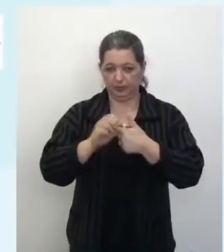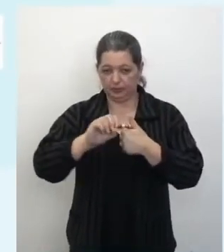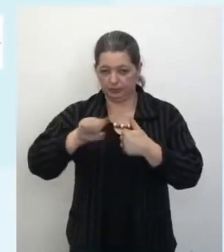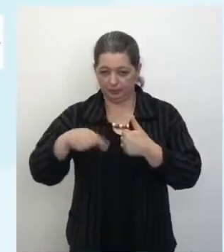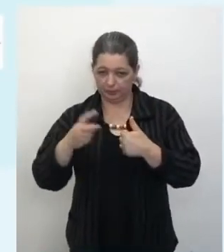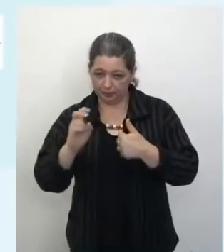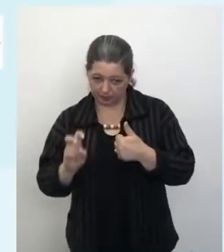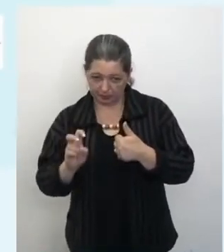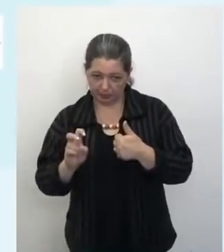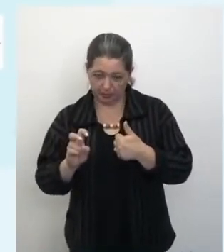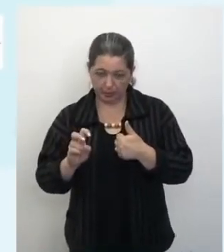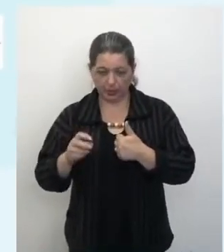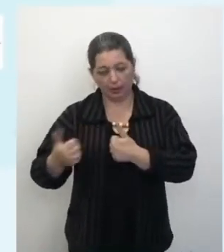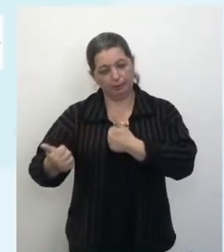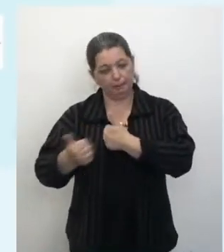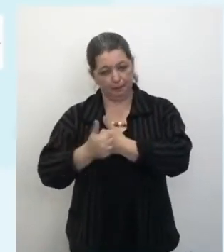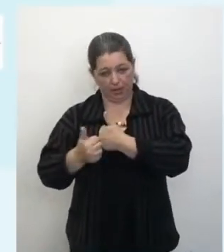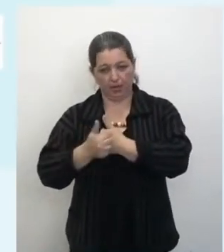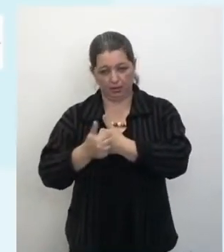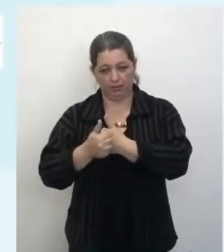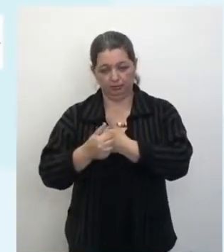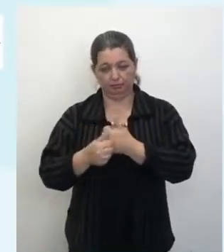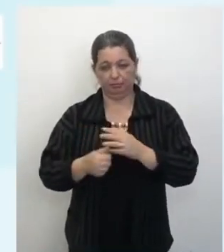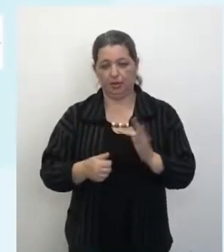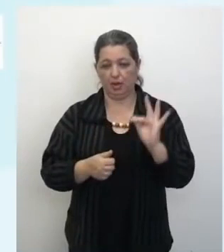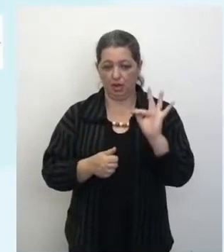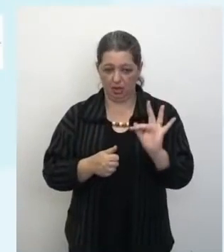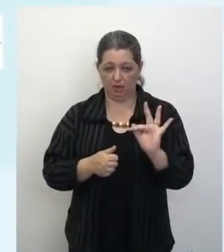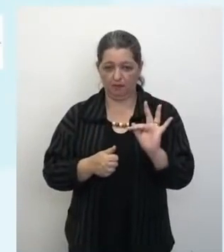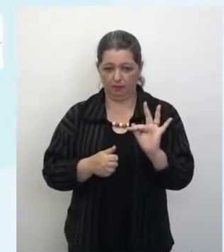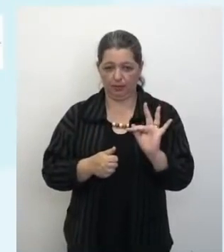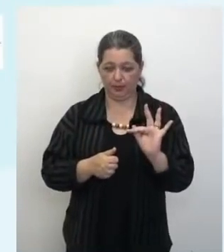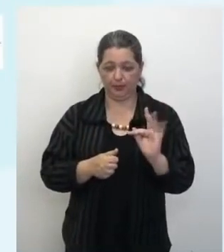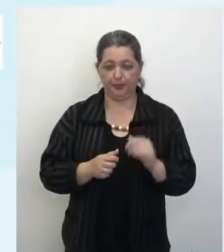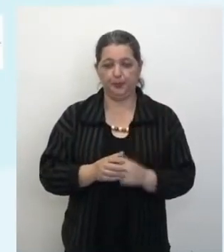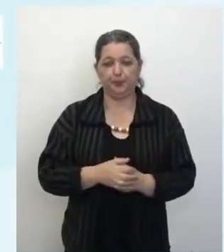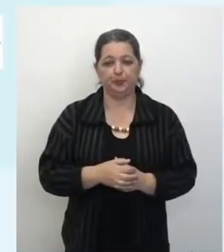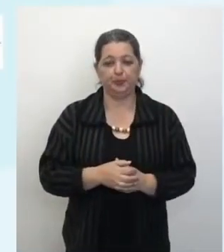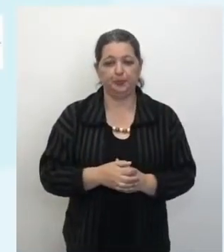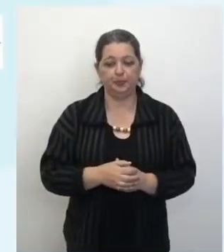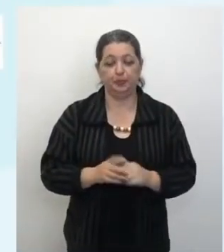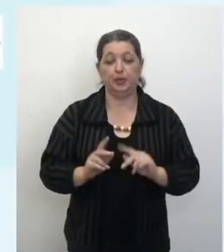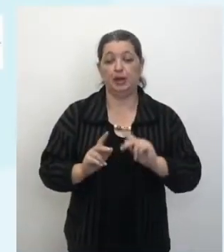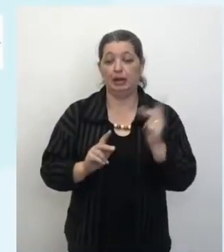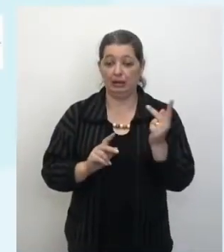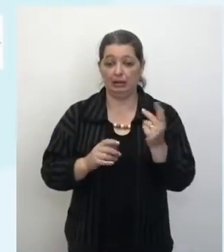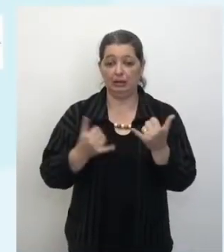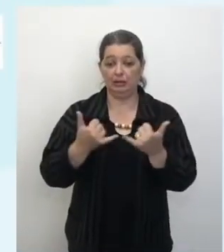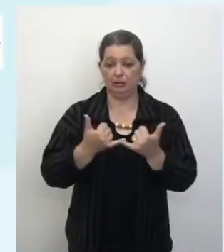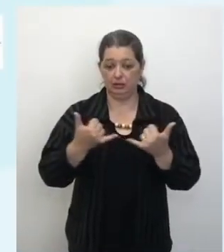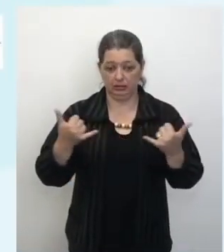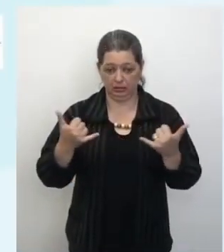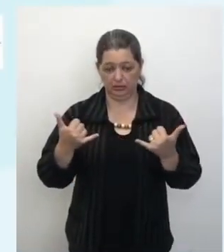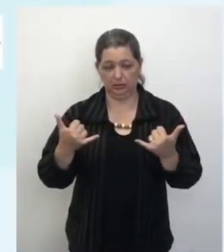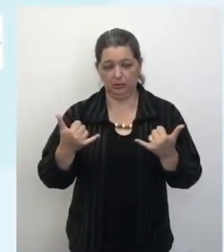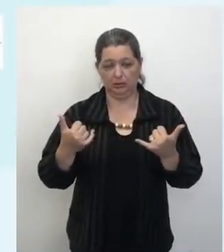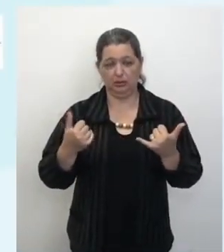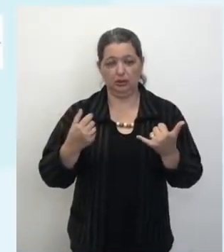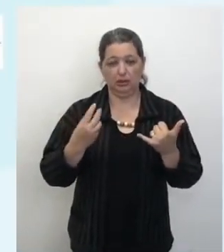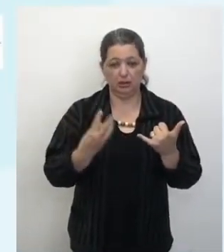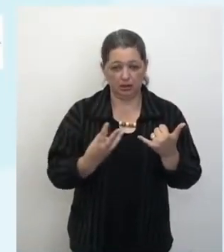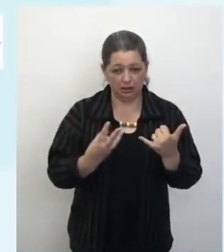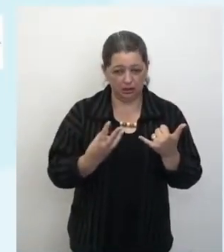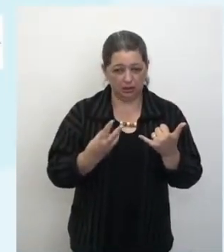mais próximo lá do 0,5 é o seu 0,4, está lá o F. E o H é 3,501. Bom,